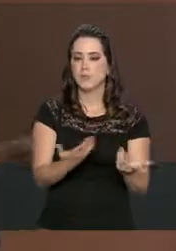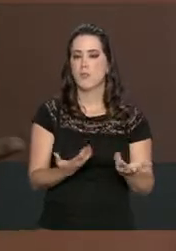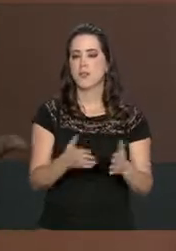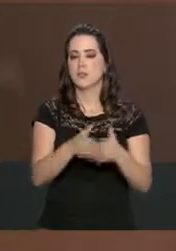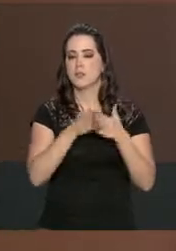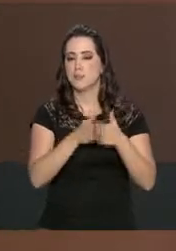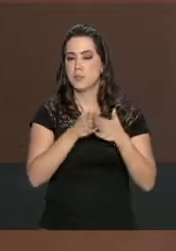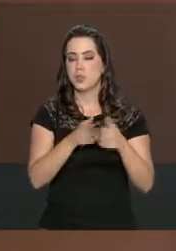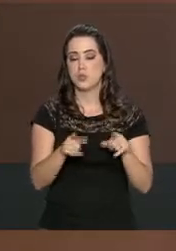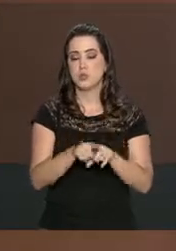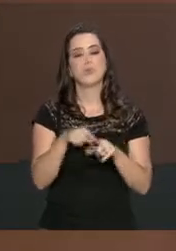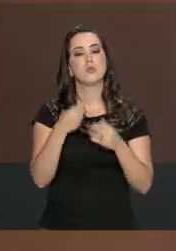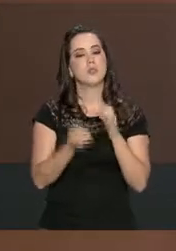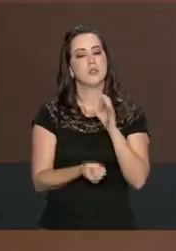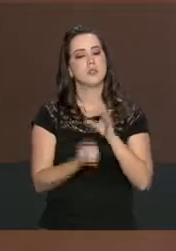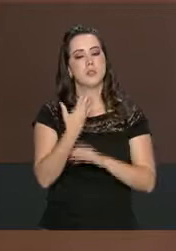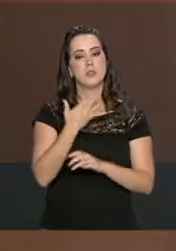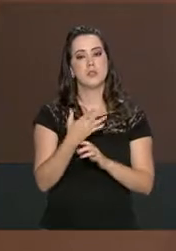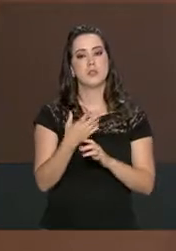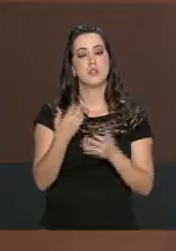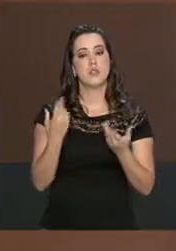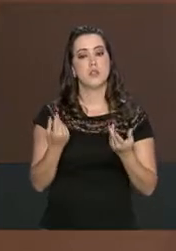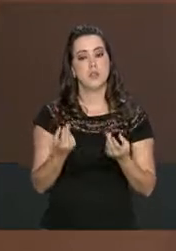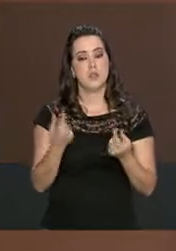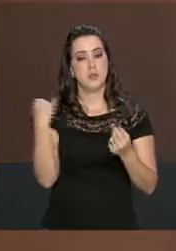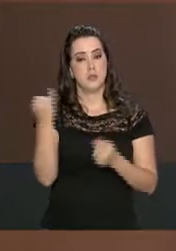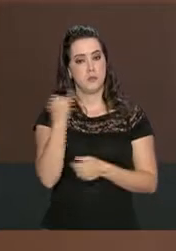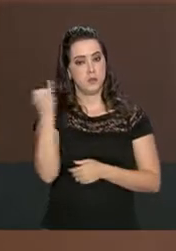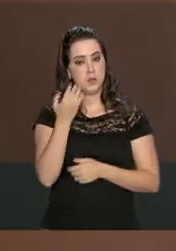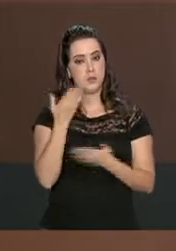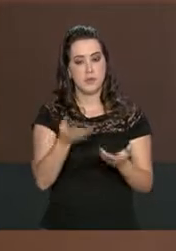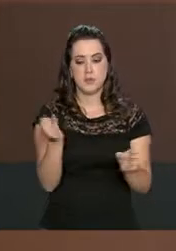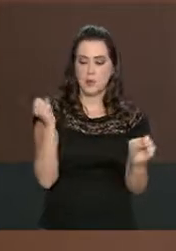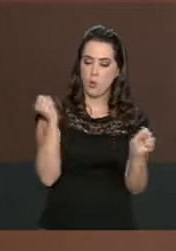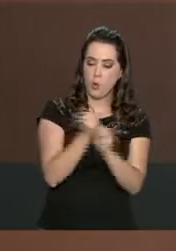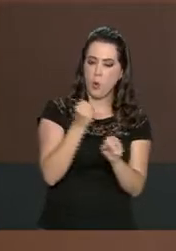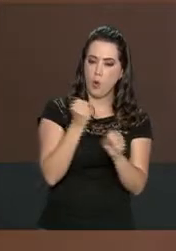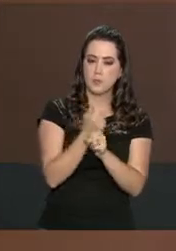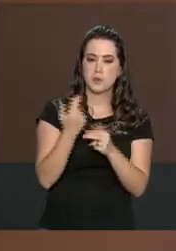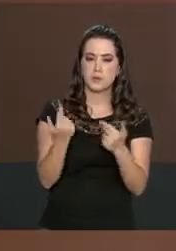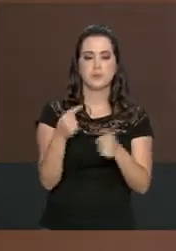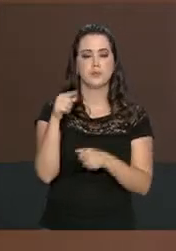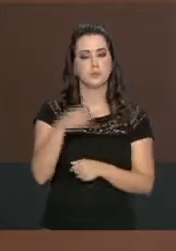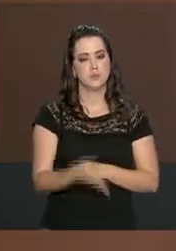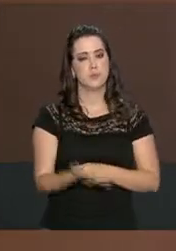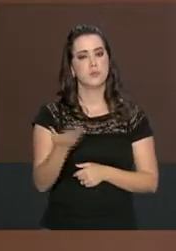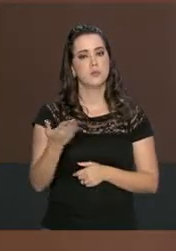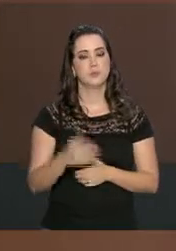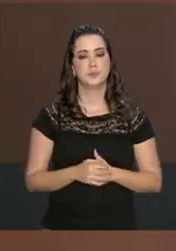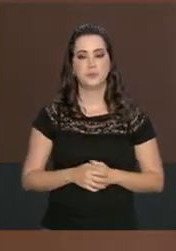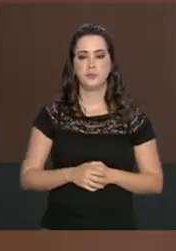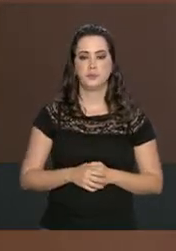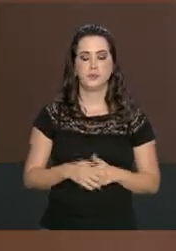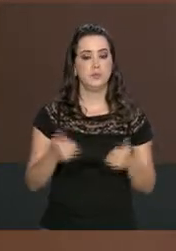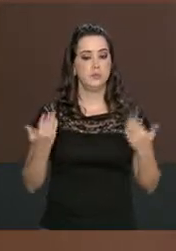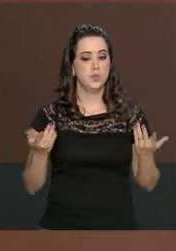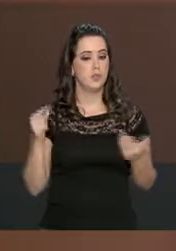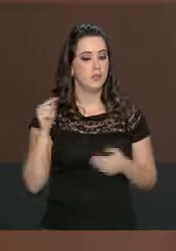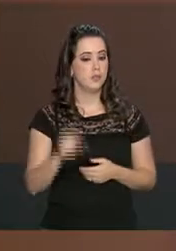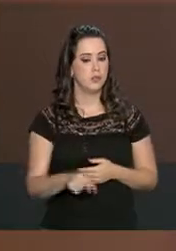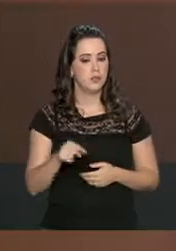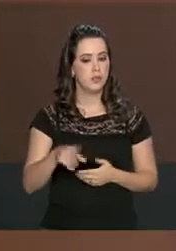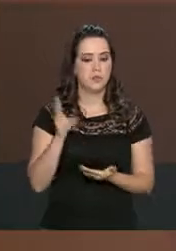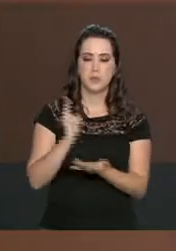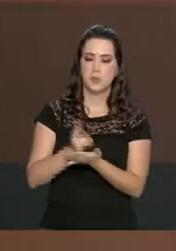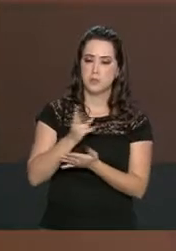dessas postulações, é que nascem valores desta natureza e obras desta natureza. E aqui,